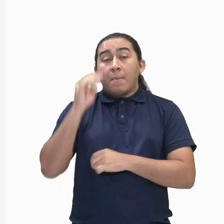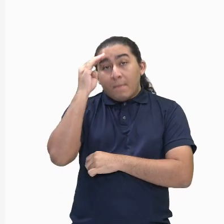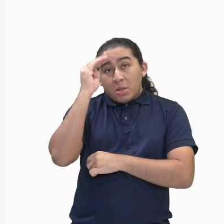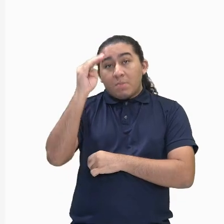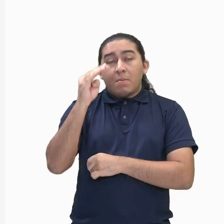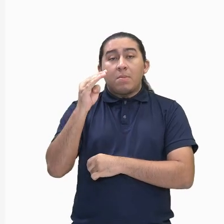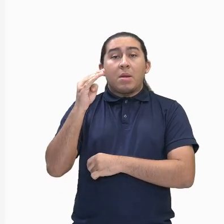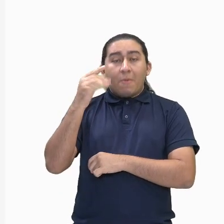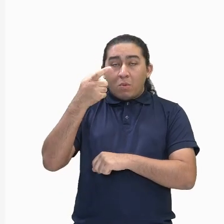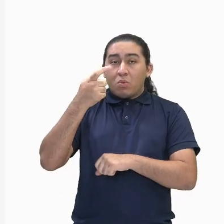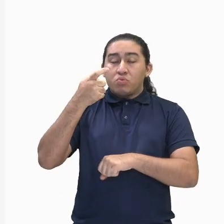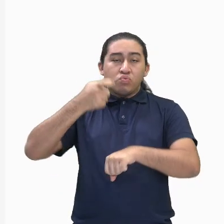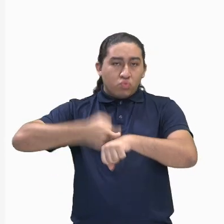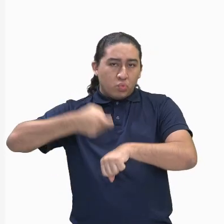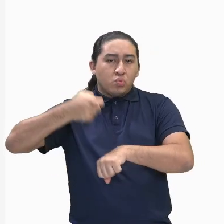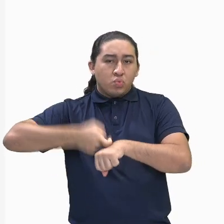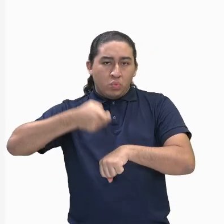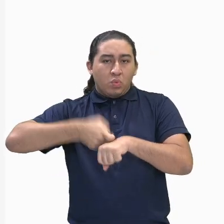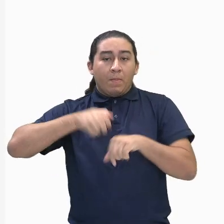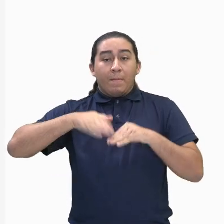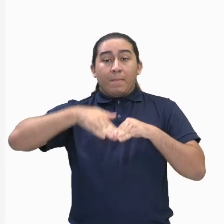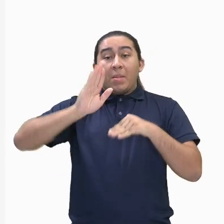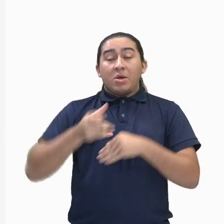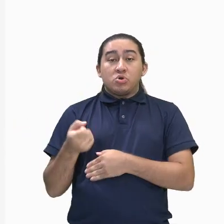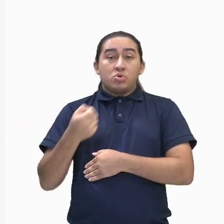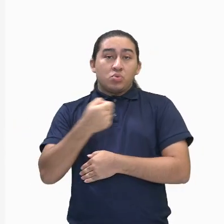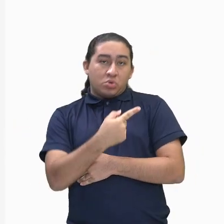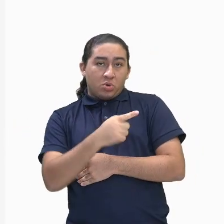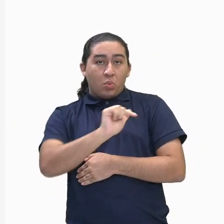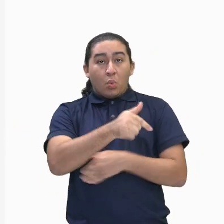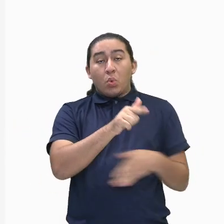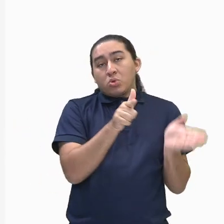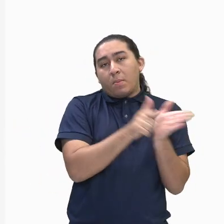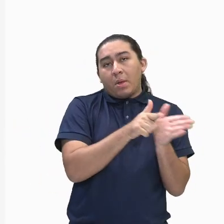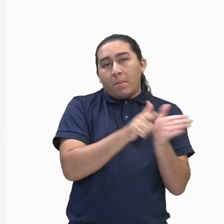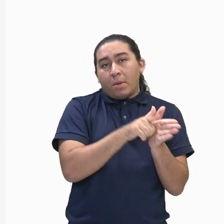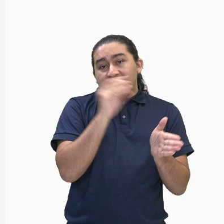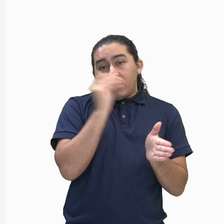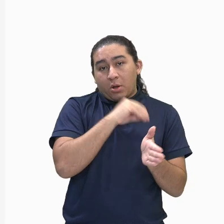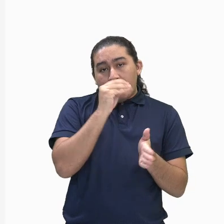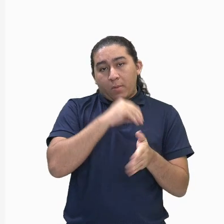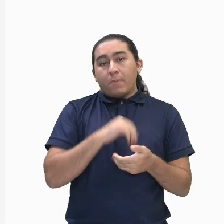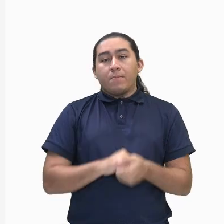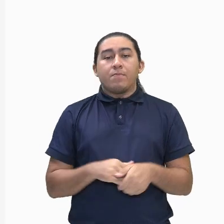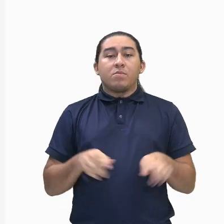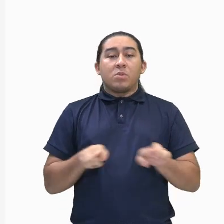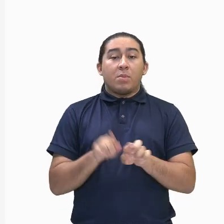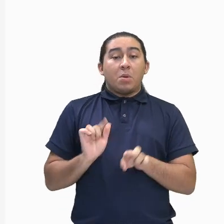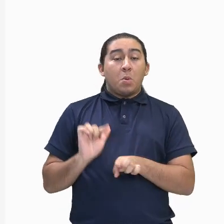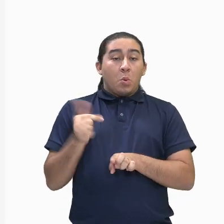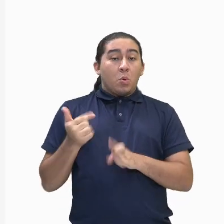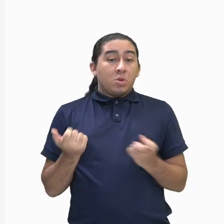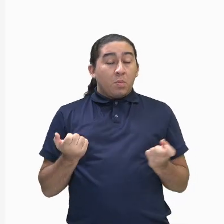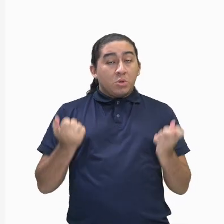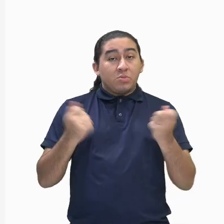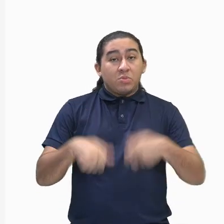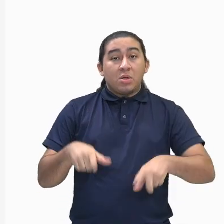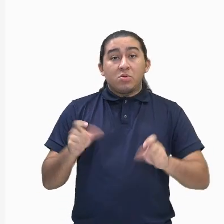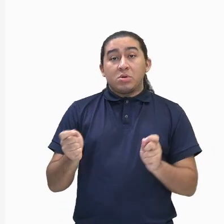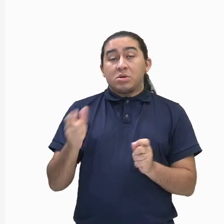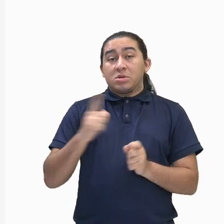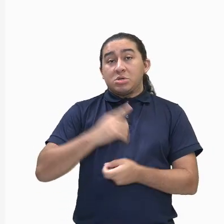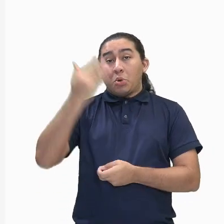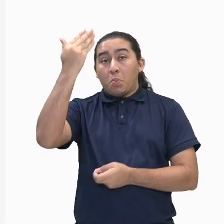E aí você tem, né, justamente uma outra forma de